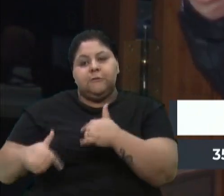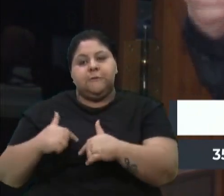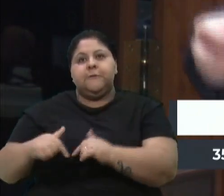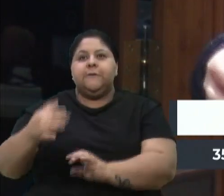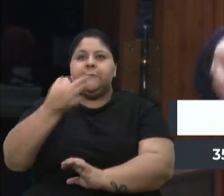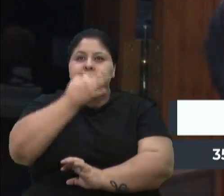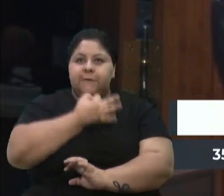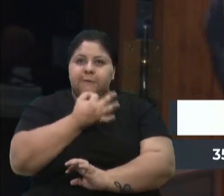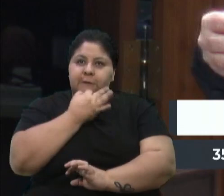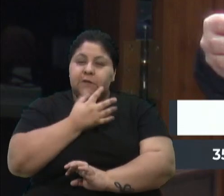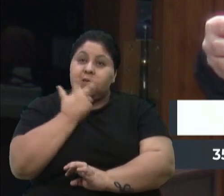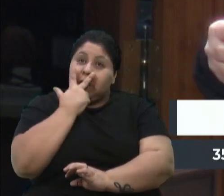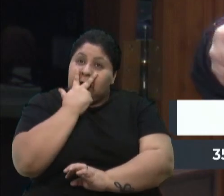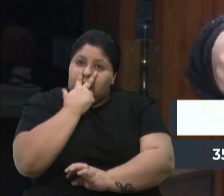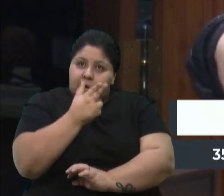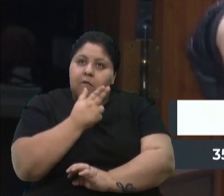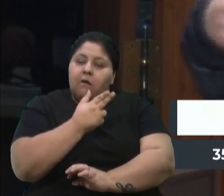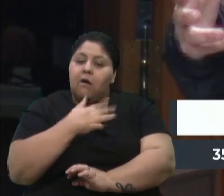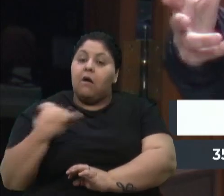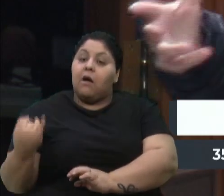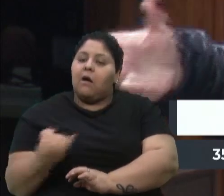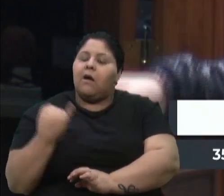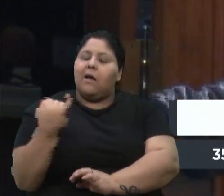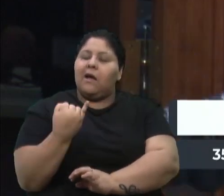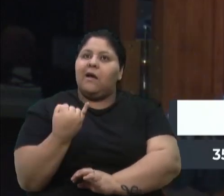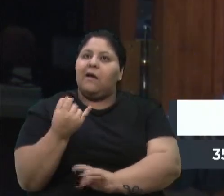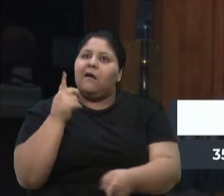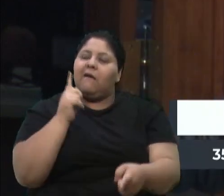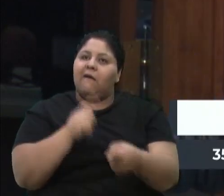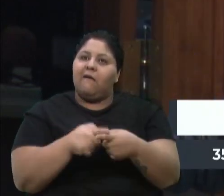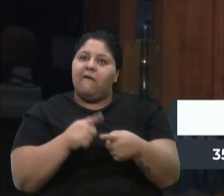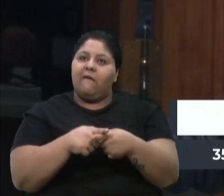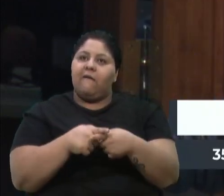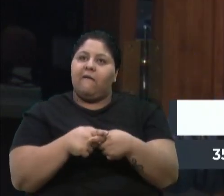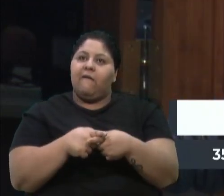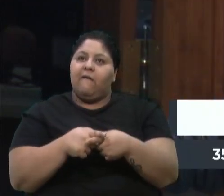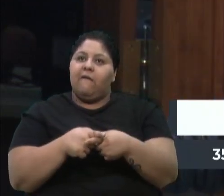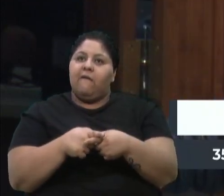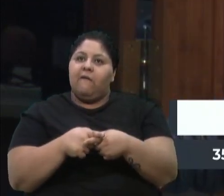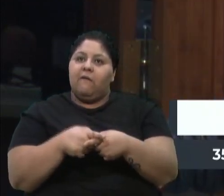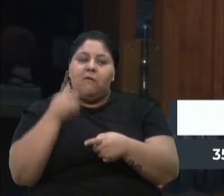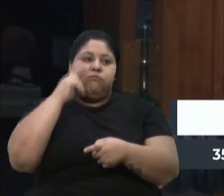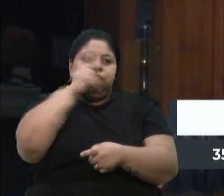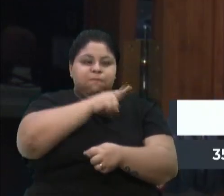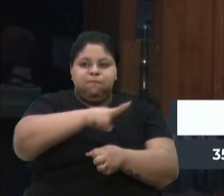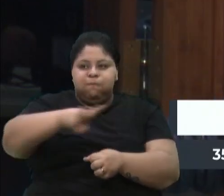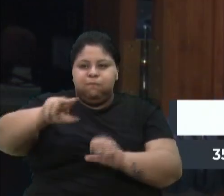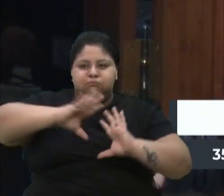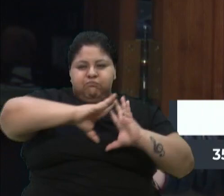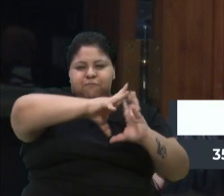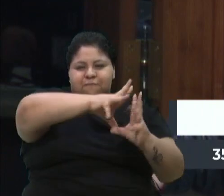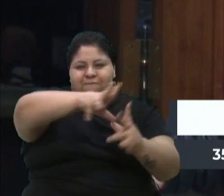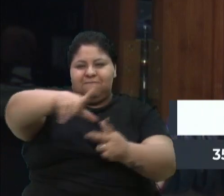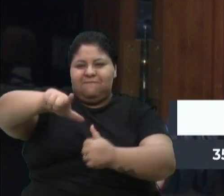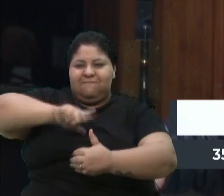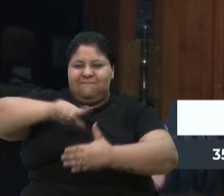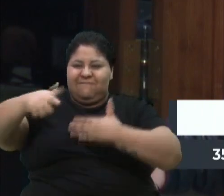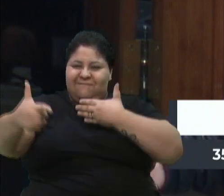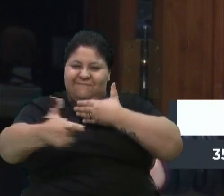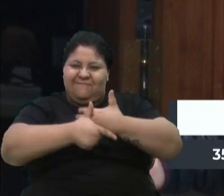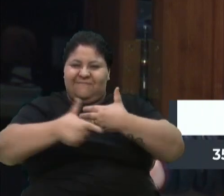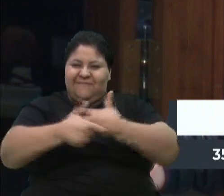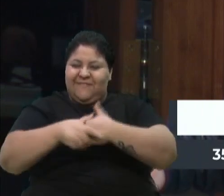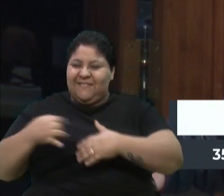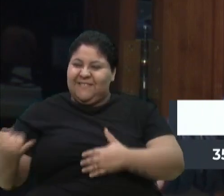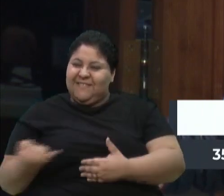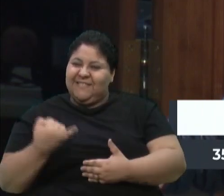nesse formato que é extremamente importante porque, né, ganha o mundo e eu tenho certeza que tem um papel importantíssimo,